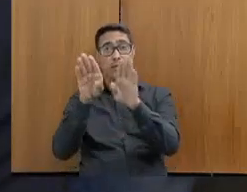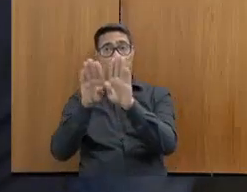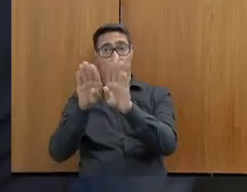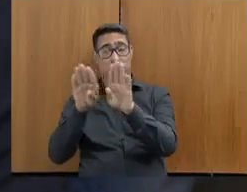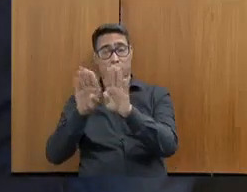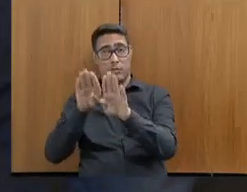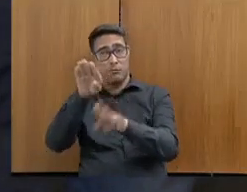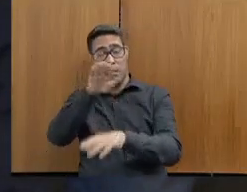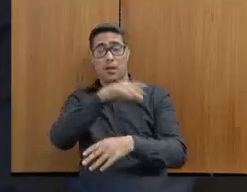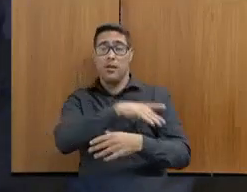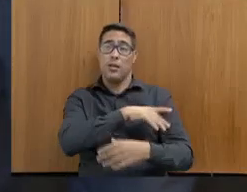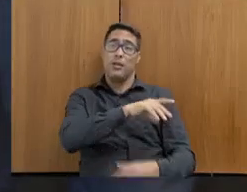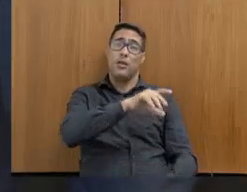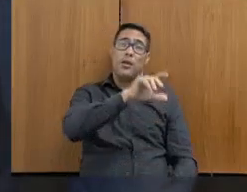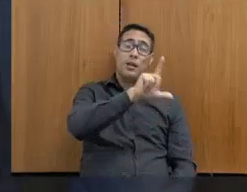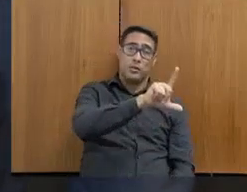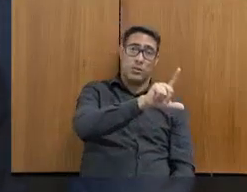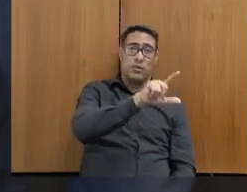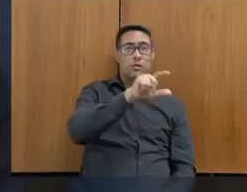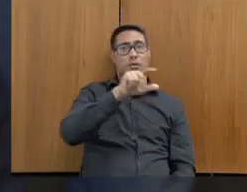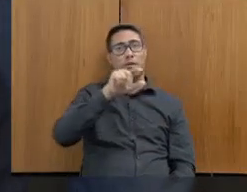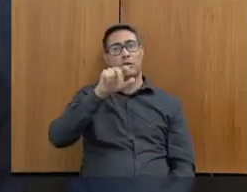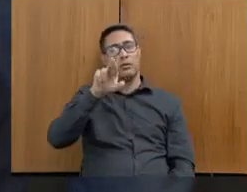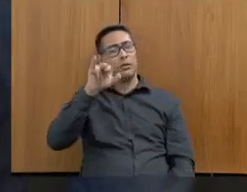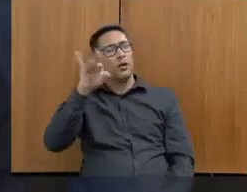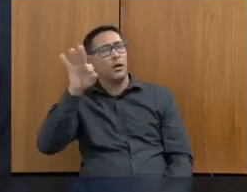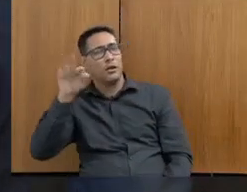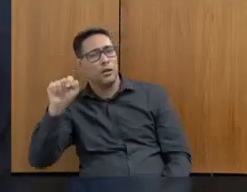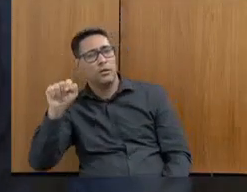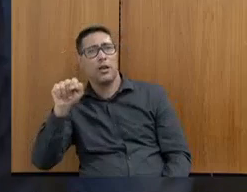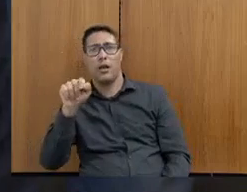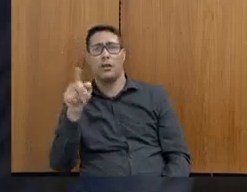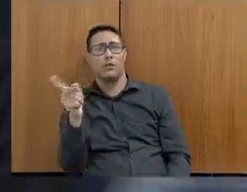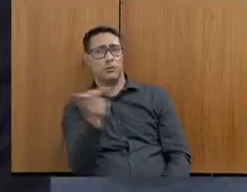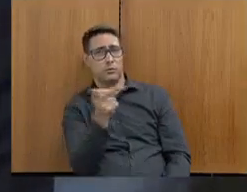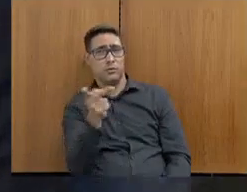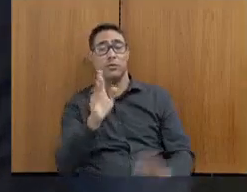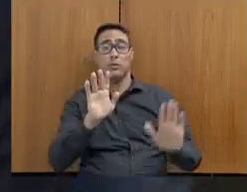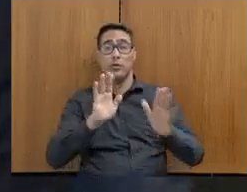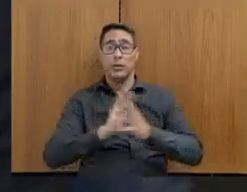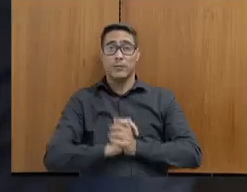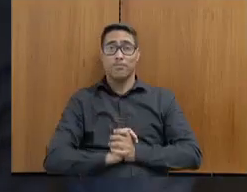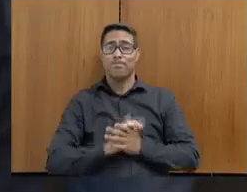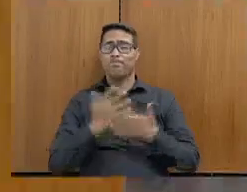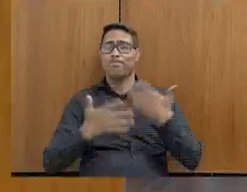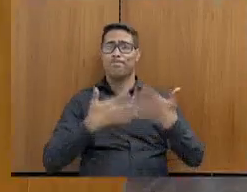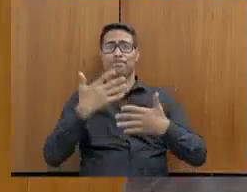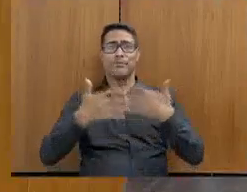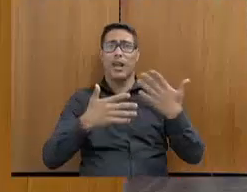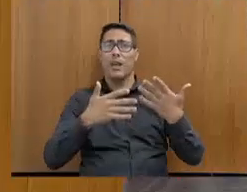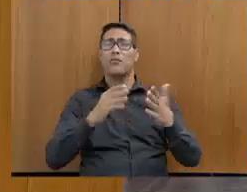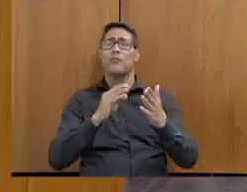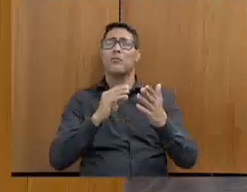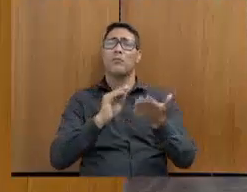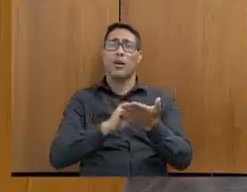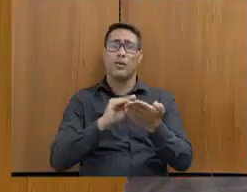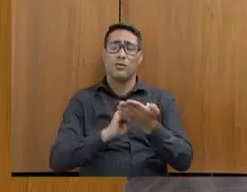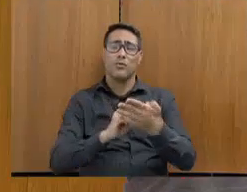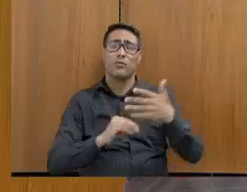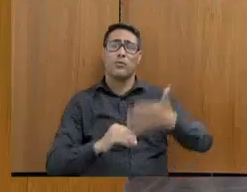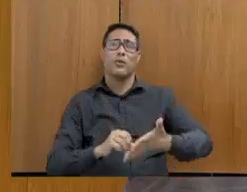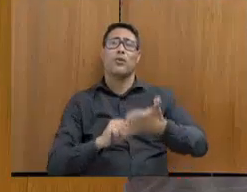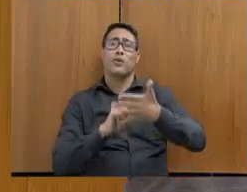Letícia Doutora Rita que eu não tive o privilégio de ser um